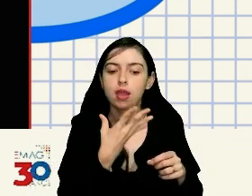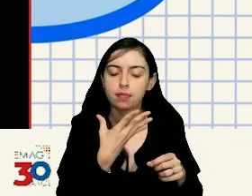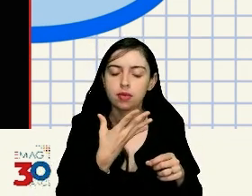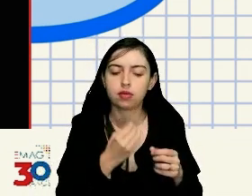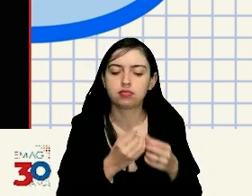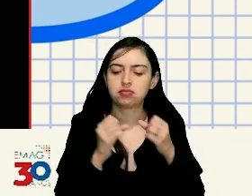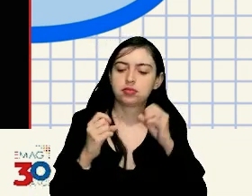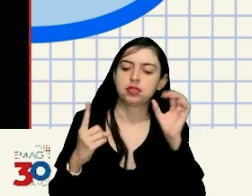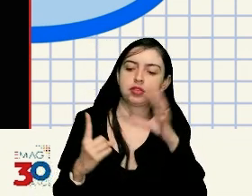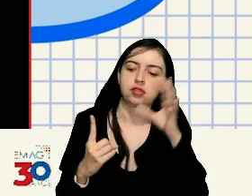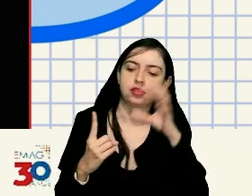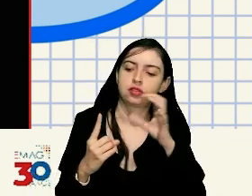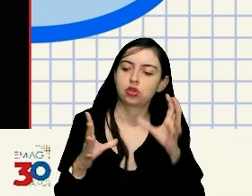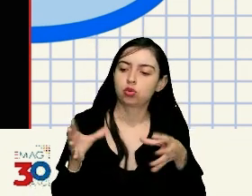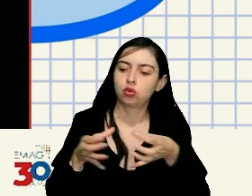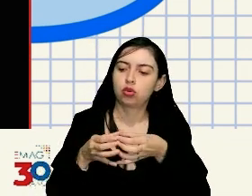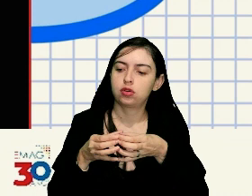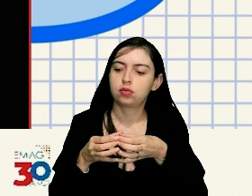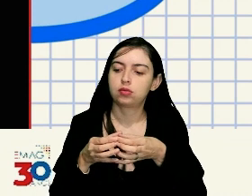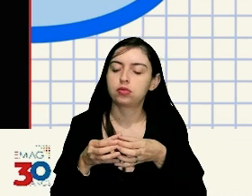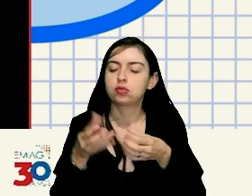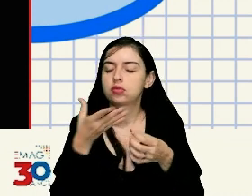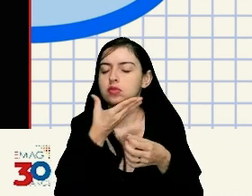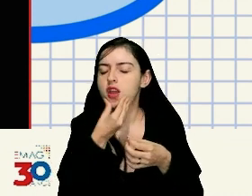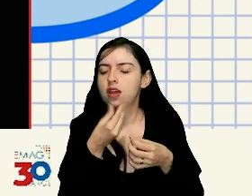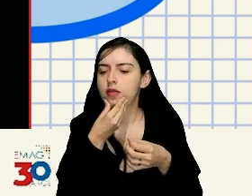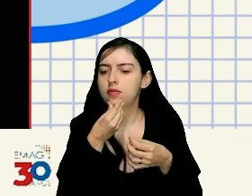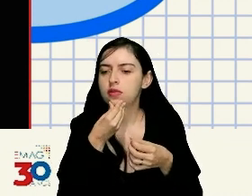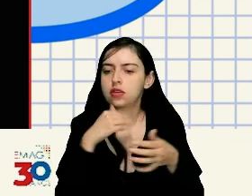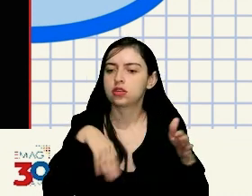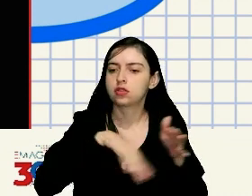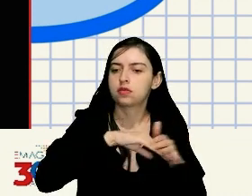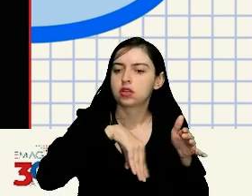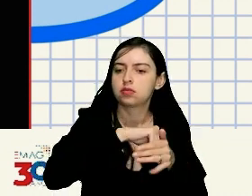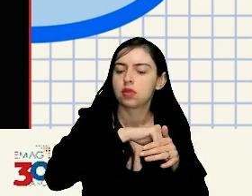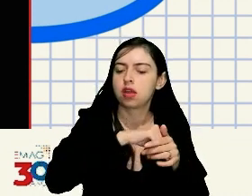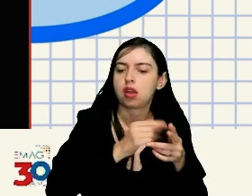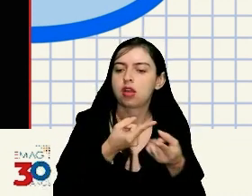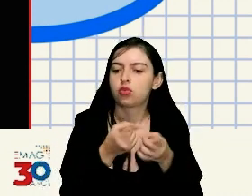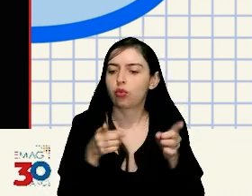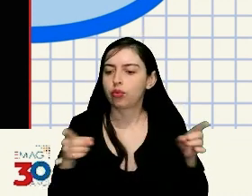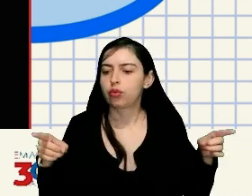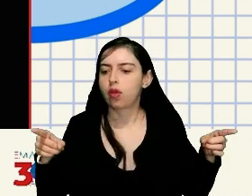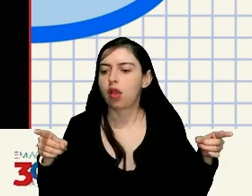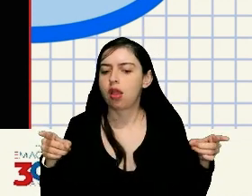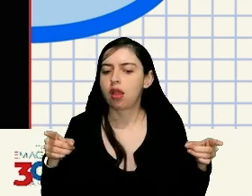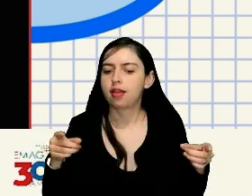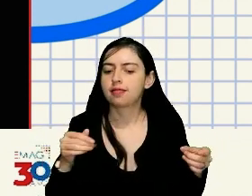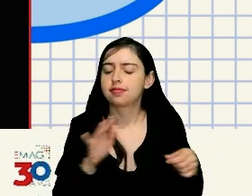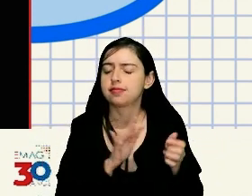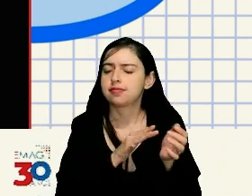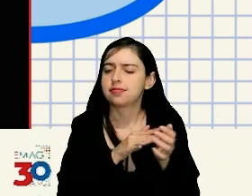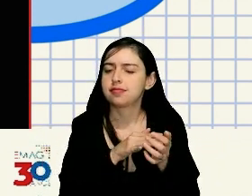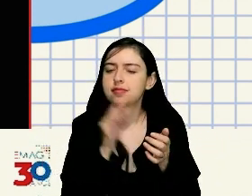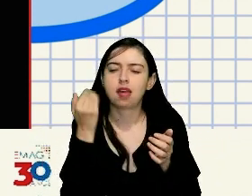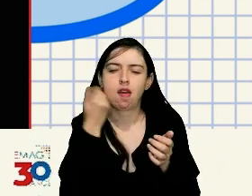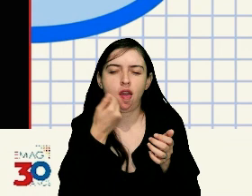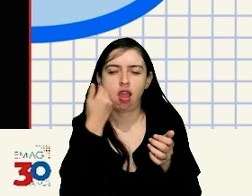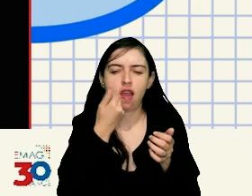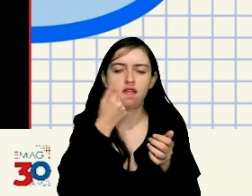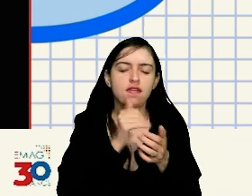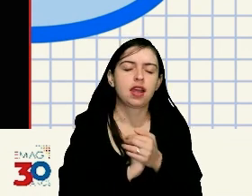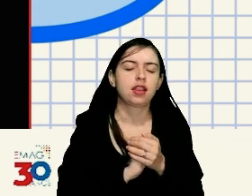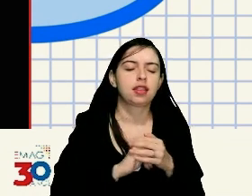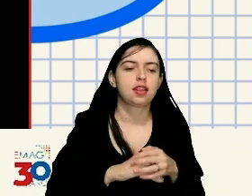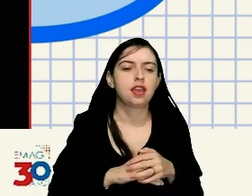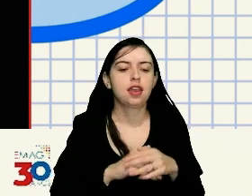né? Grupo do futebol, grupo do churrasco, grupo da sacanagem, grupo da política, grupo de não sei o quê, grupo da moto, grupo da bicicleta. Mas